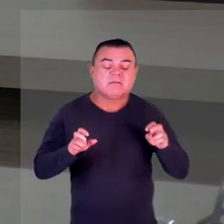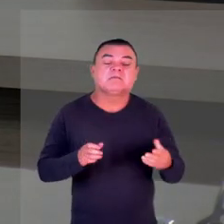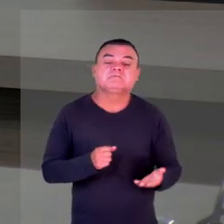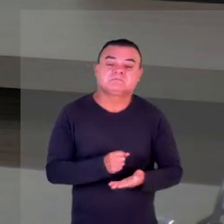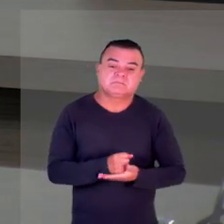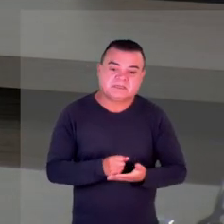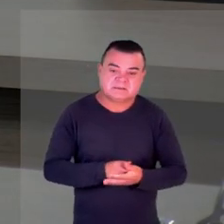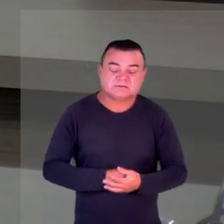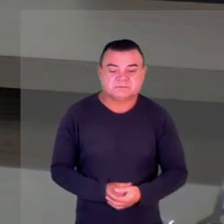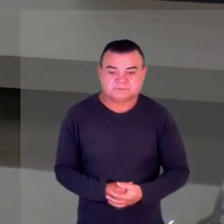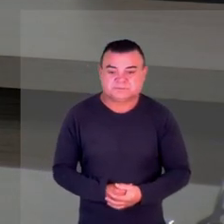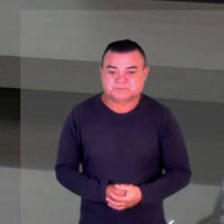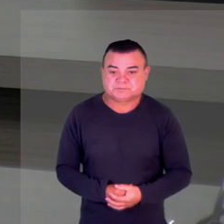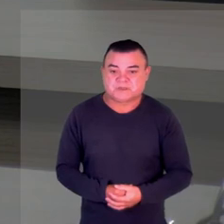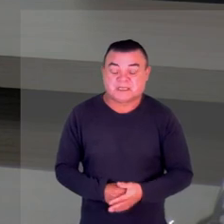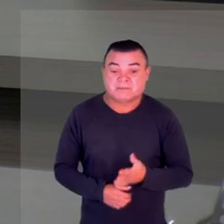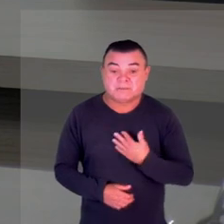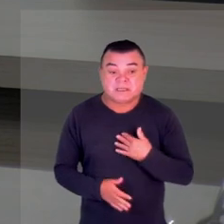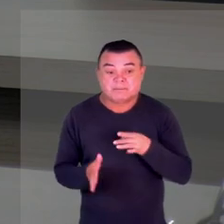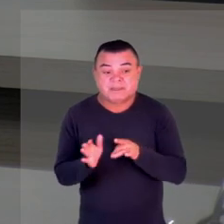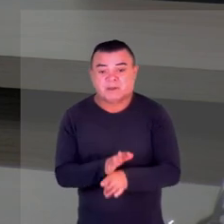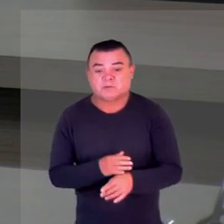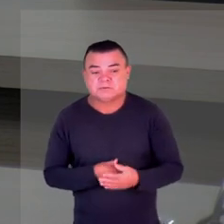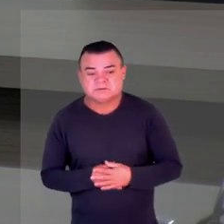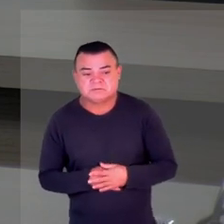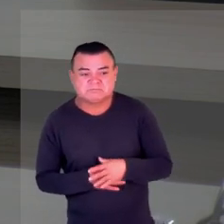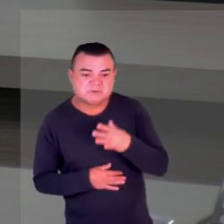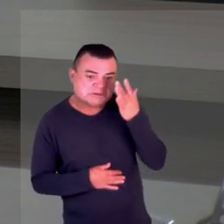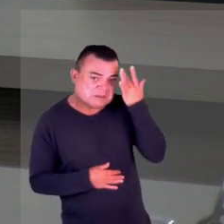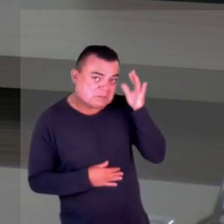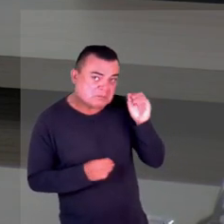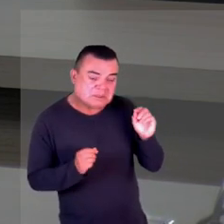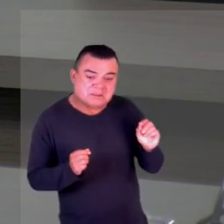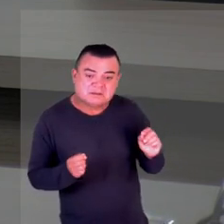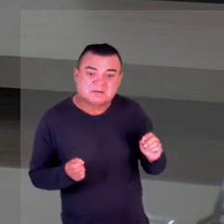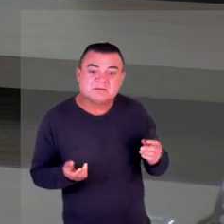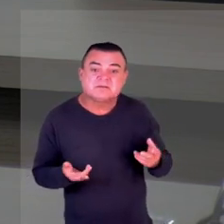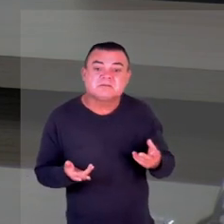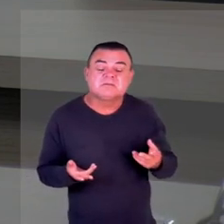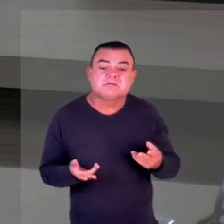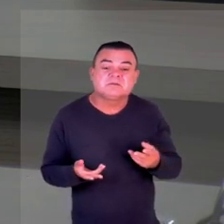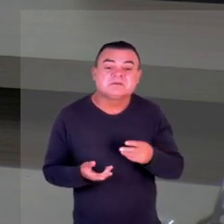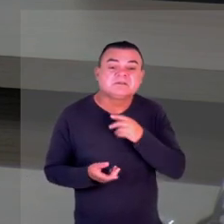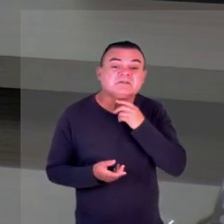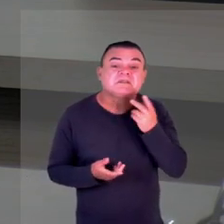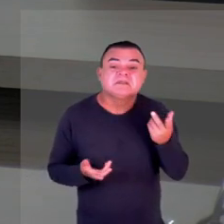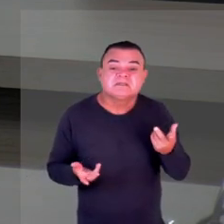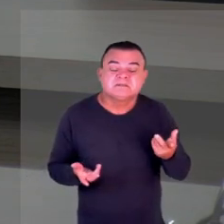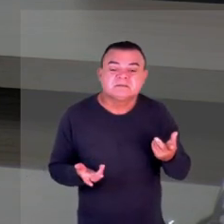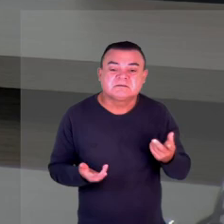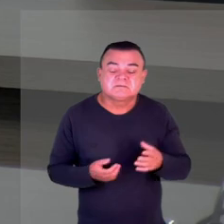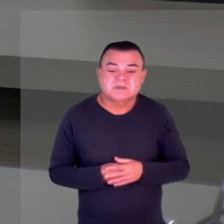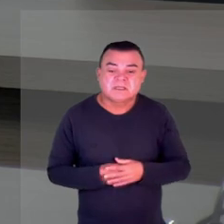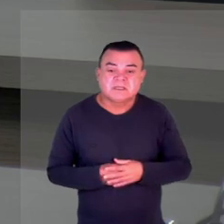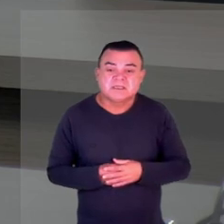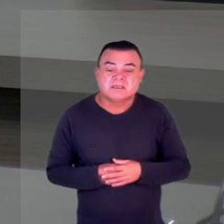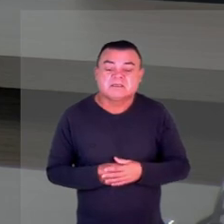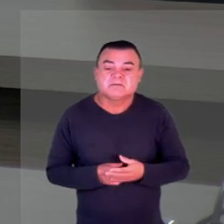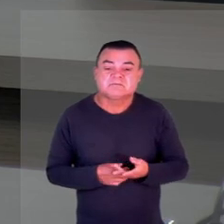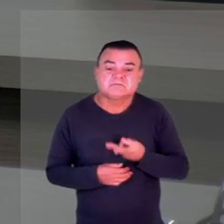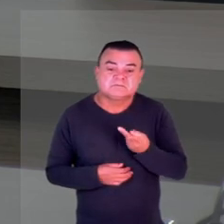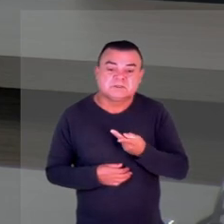eh a minha pergunta não sei para quem vai exatamente Mas eh e eu queria fazer um comentário Antes também